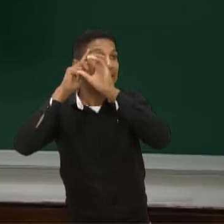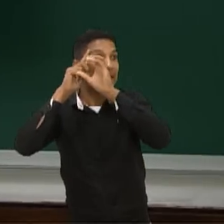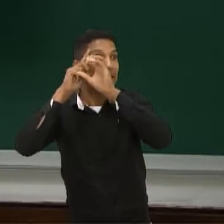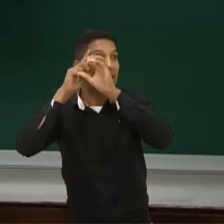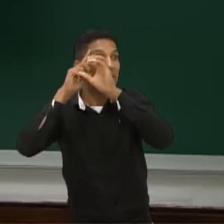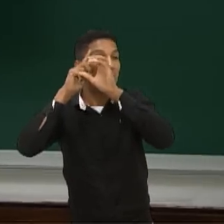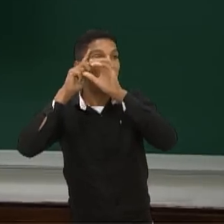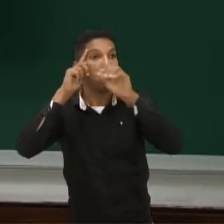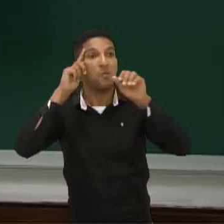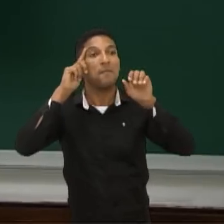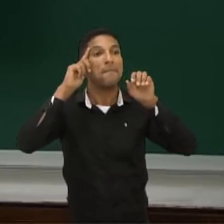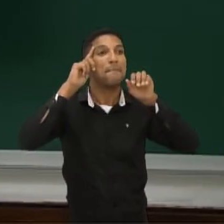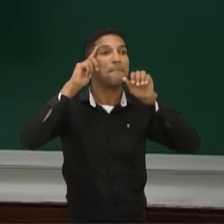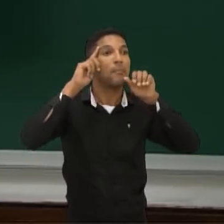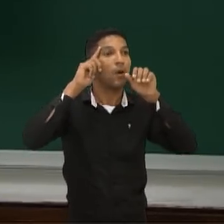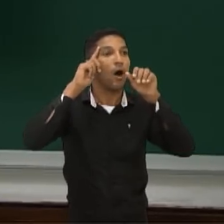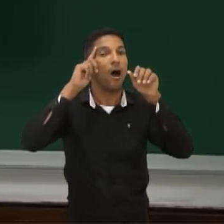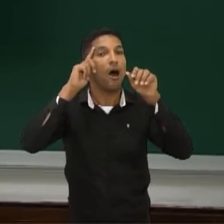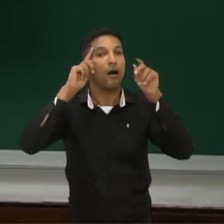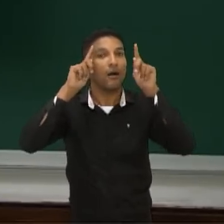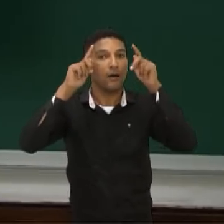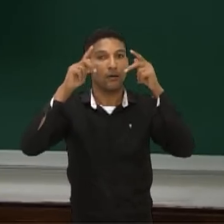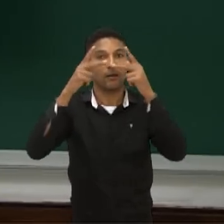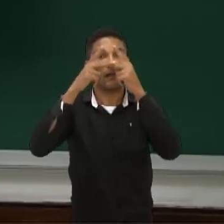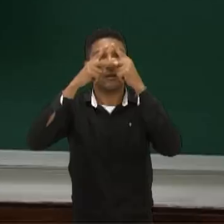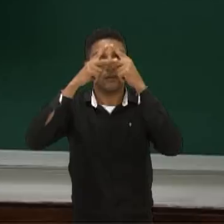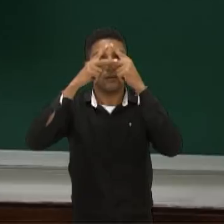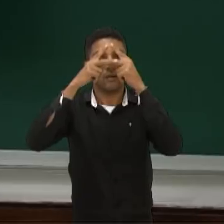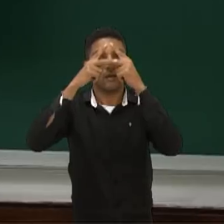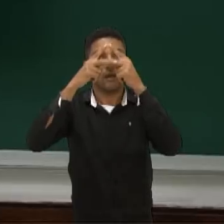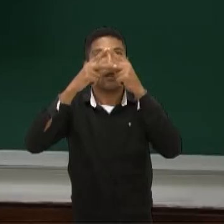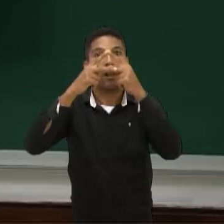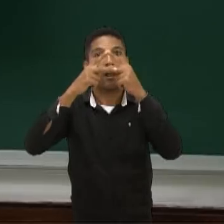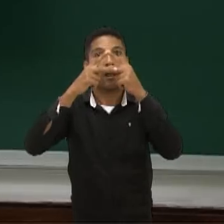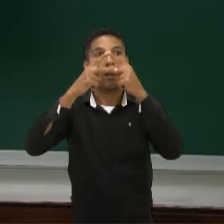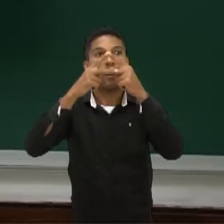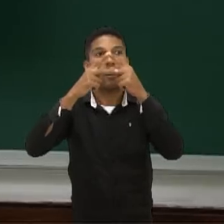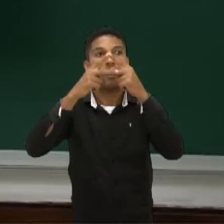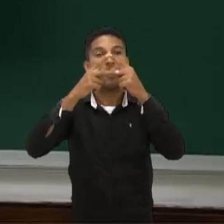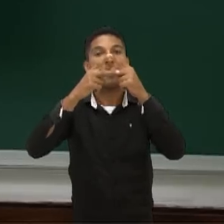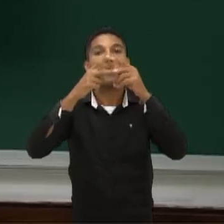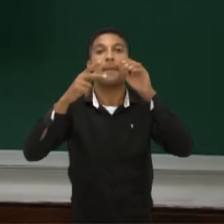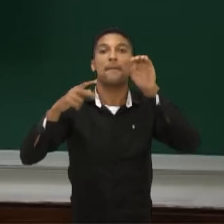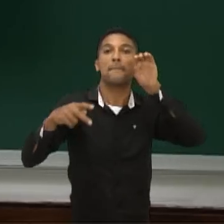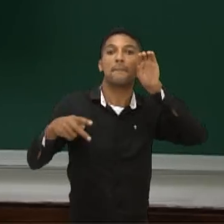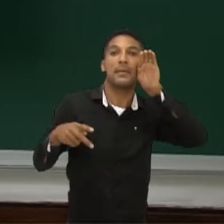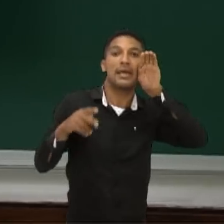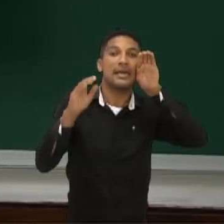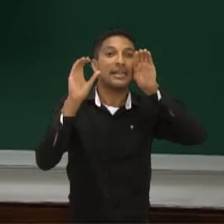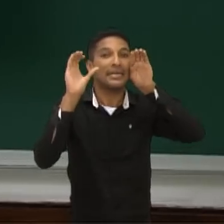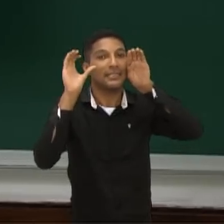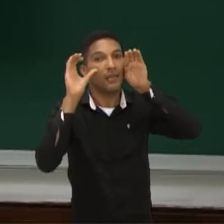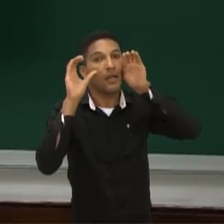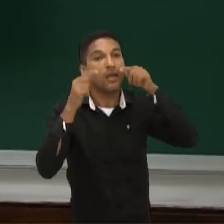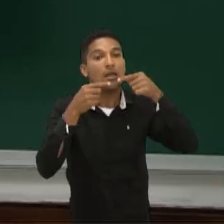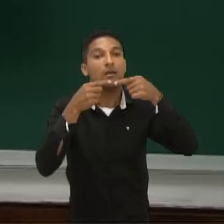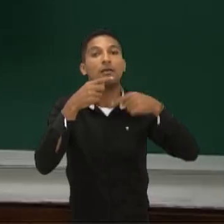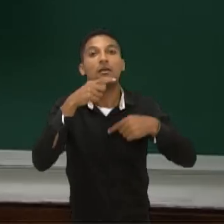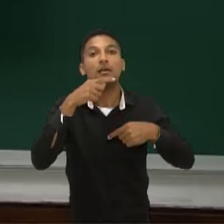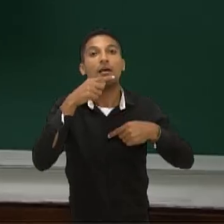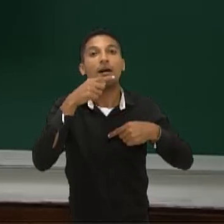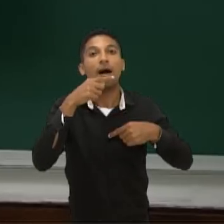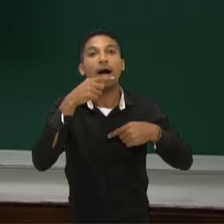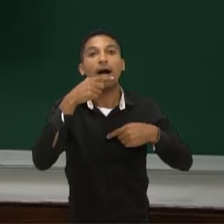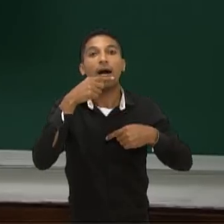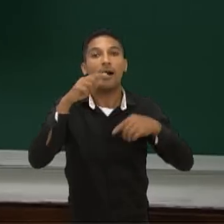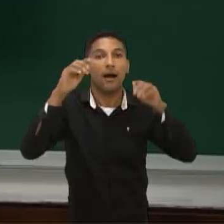até C. Então, eu estou falando desse lado do triângulo. Agora, um outro segmento, que vai de C até A. Também, ó,